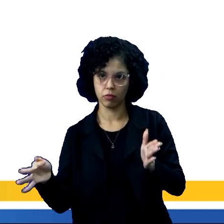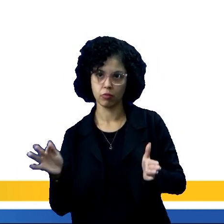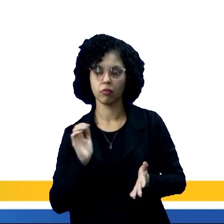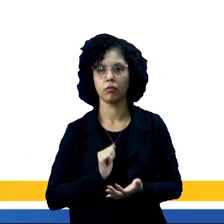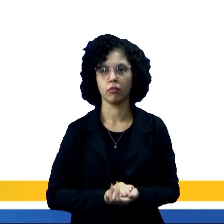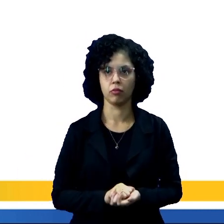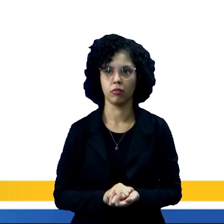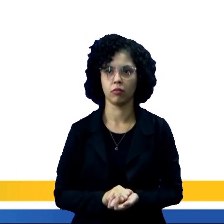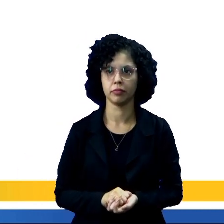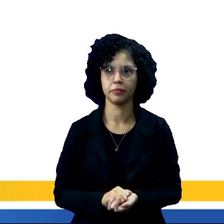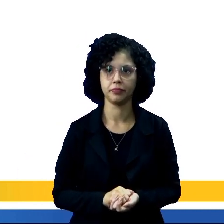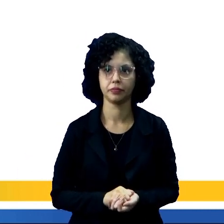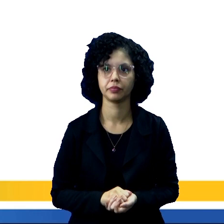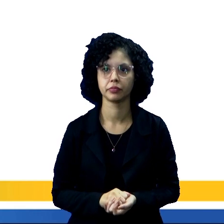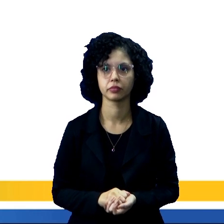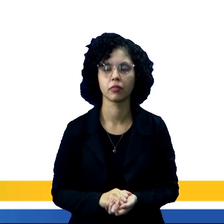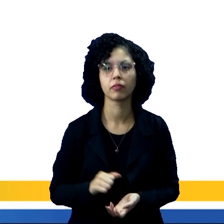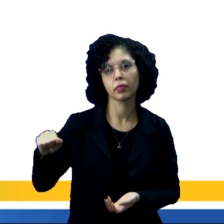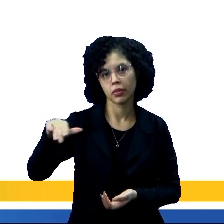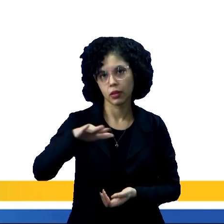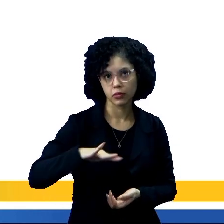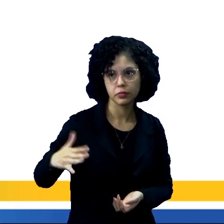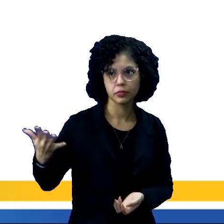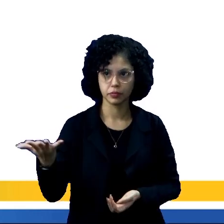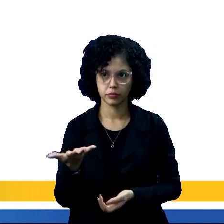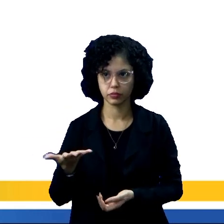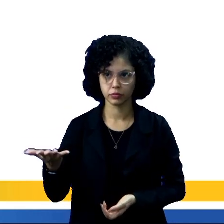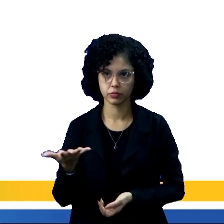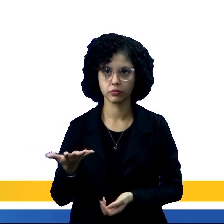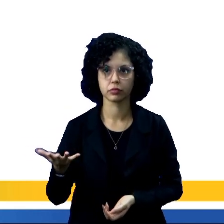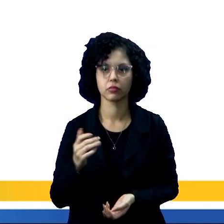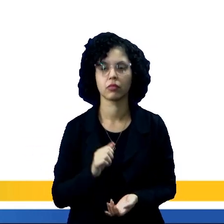do cilindro. A área da base.